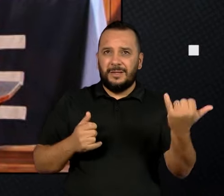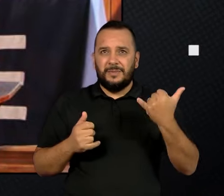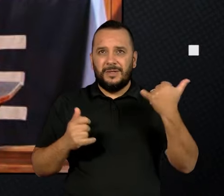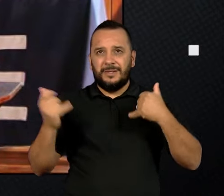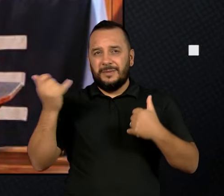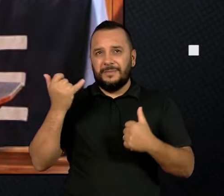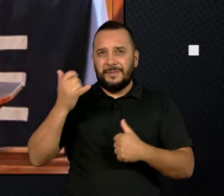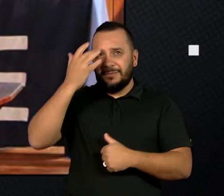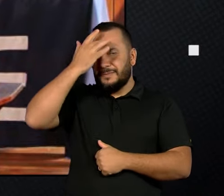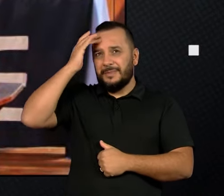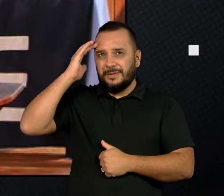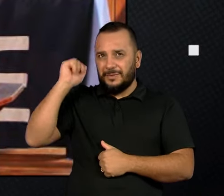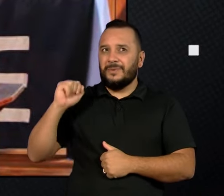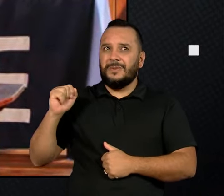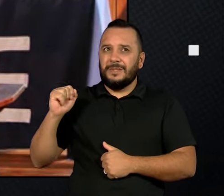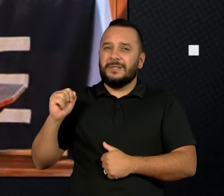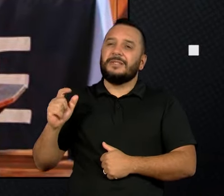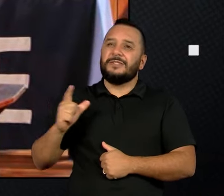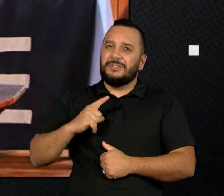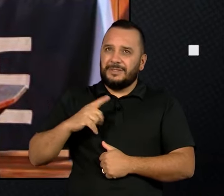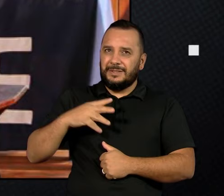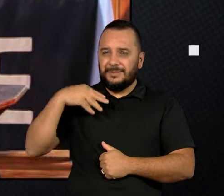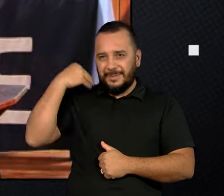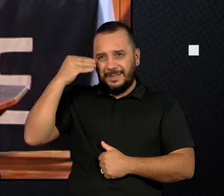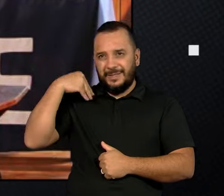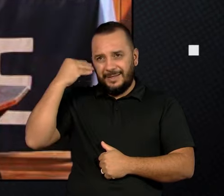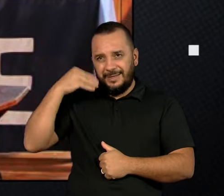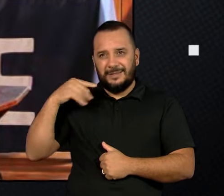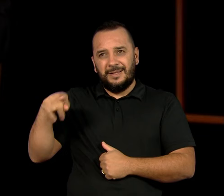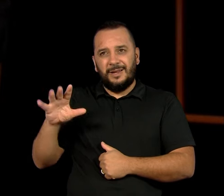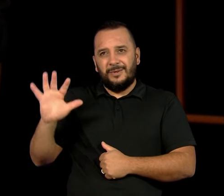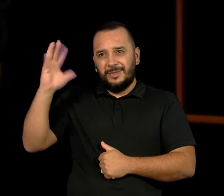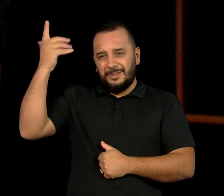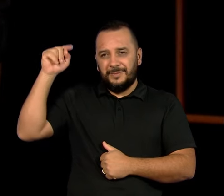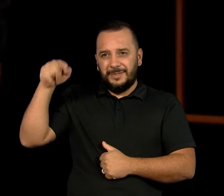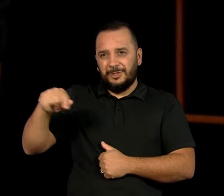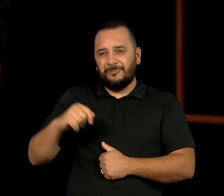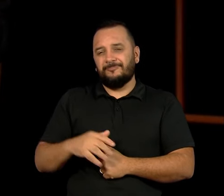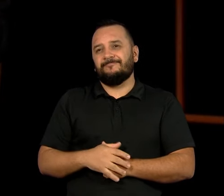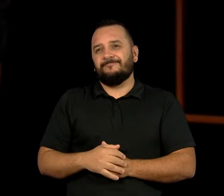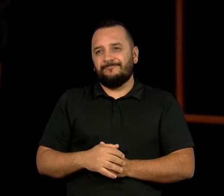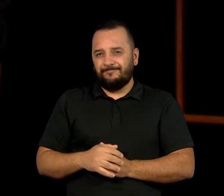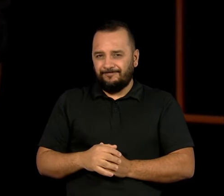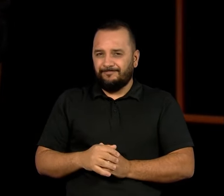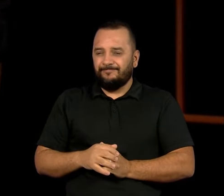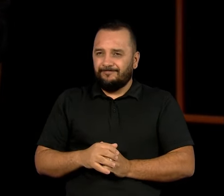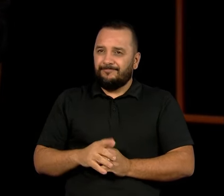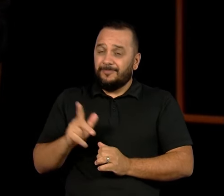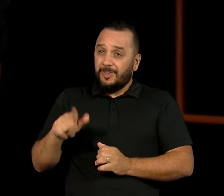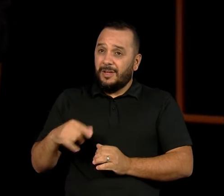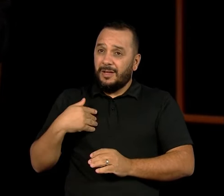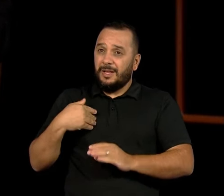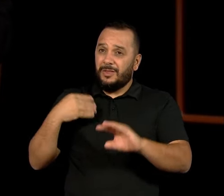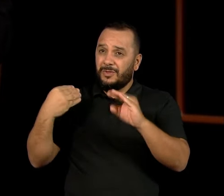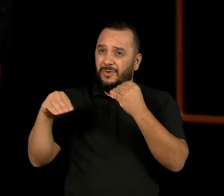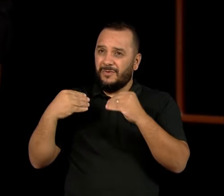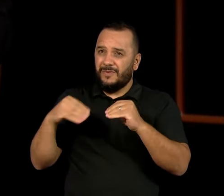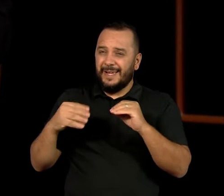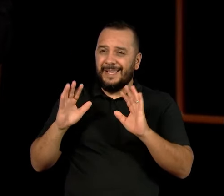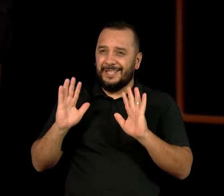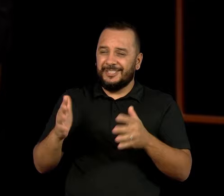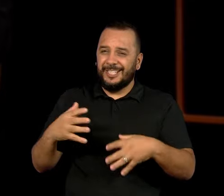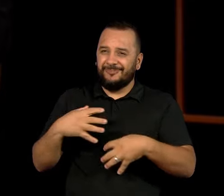dos capítulos que tinham vivido aqueles acontecimentos. Então, era uma novela que mexia